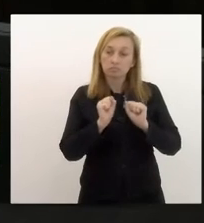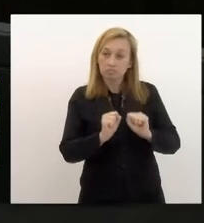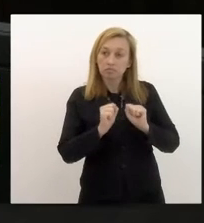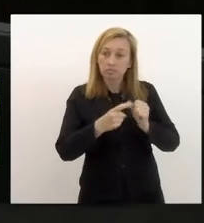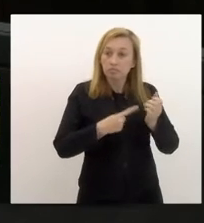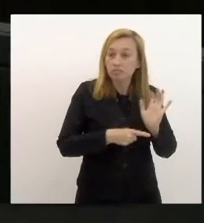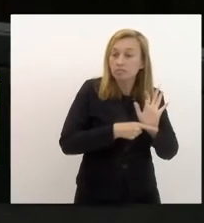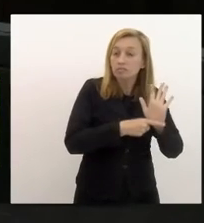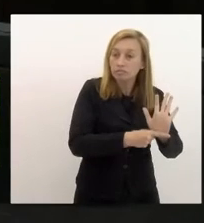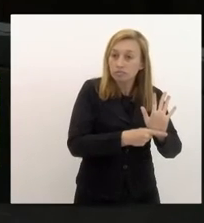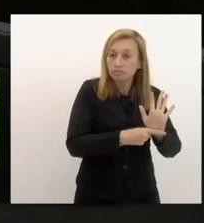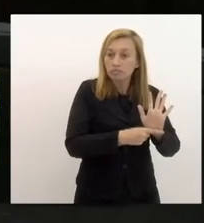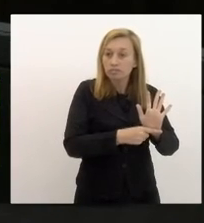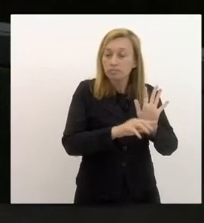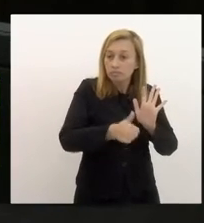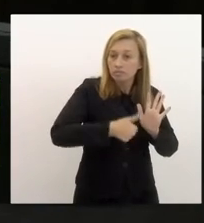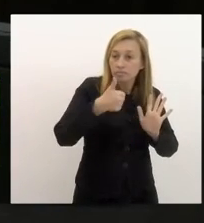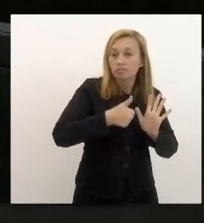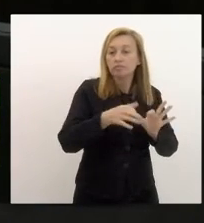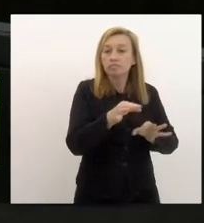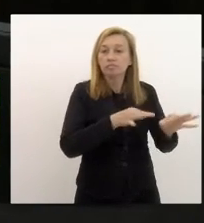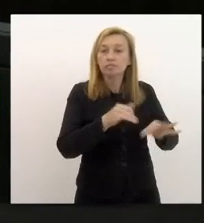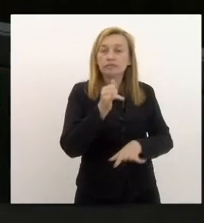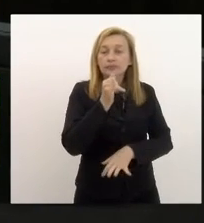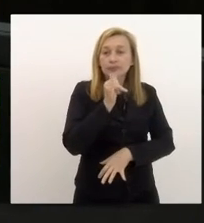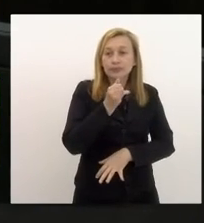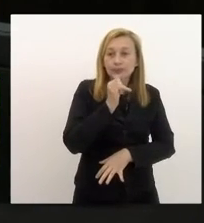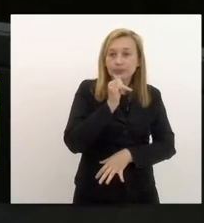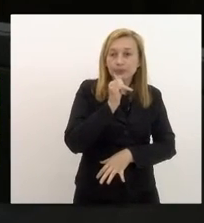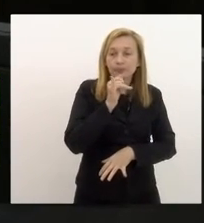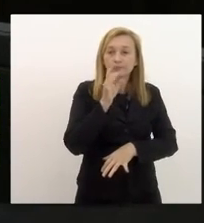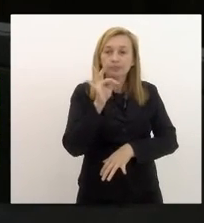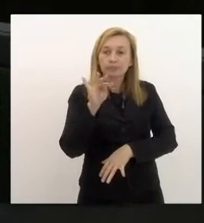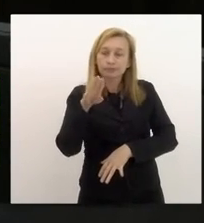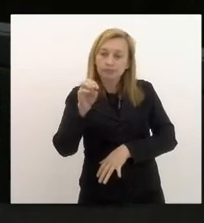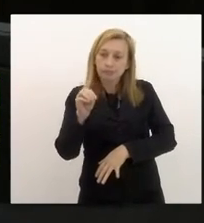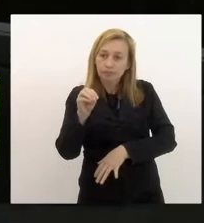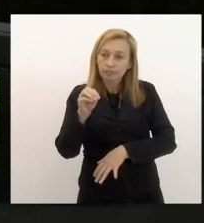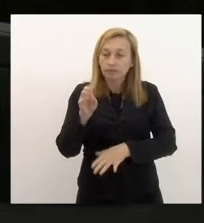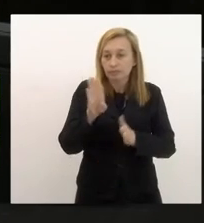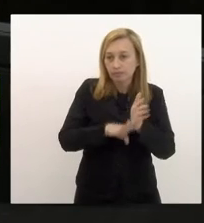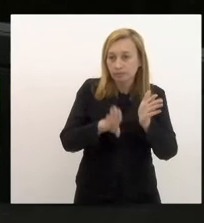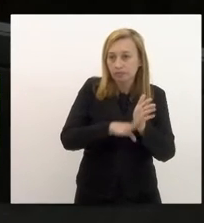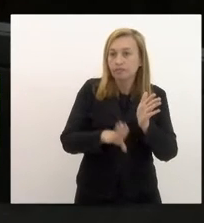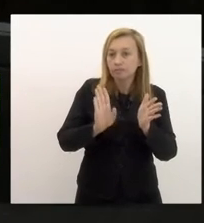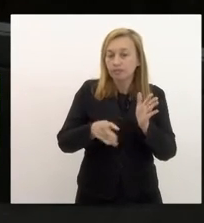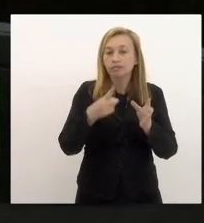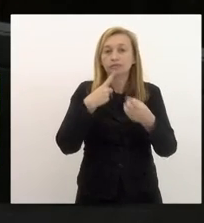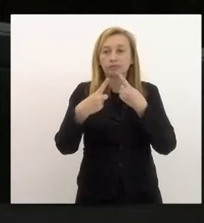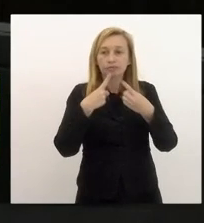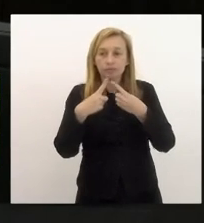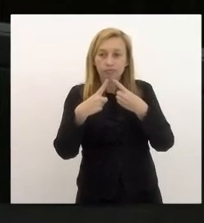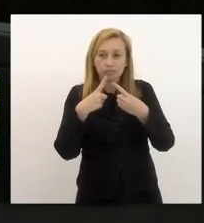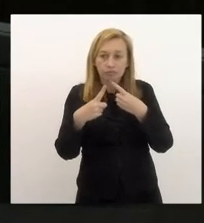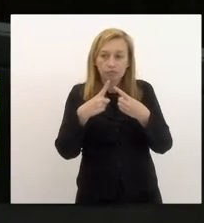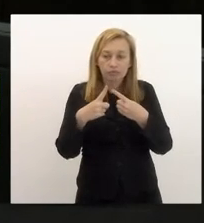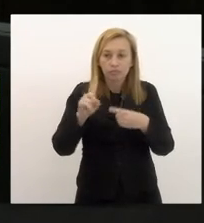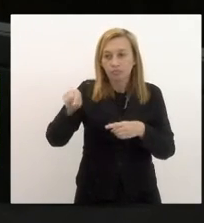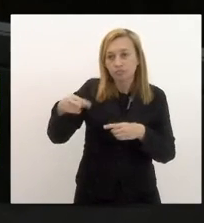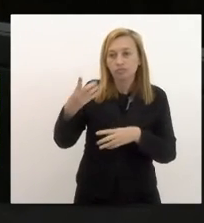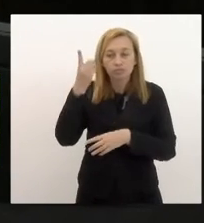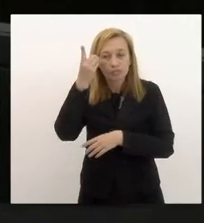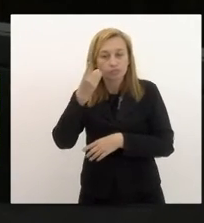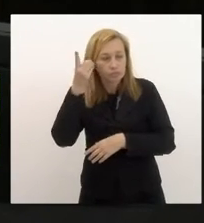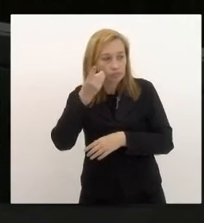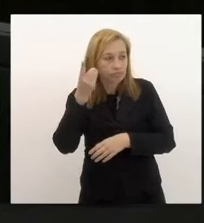podem ajudar na concepção do plano por exemplo como teto de gastos nós temos discutido com os